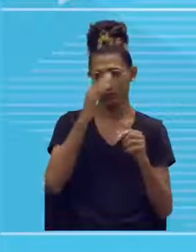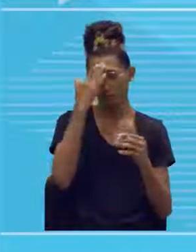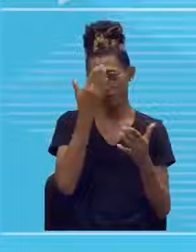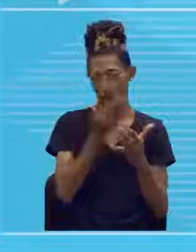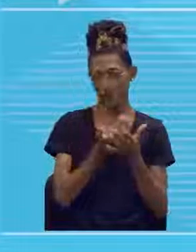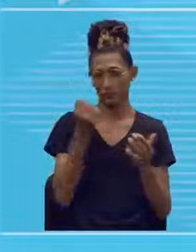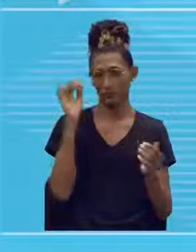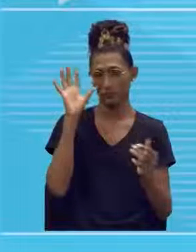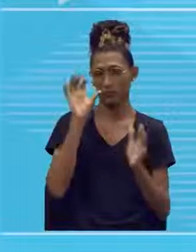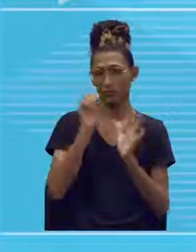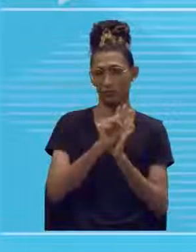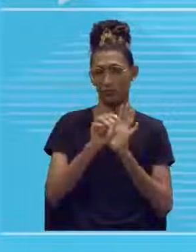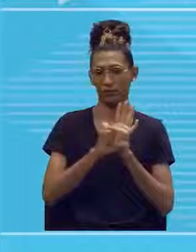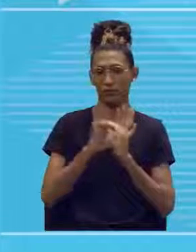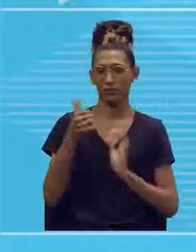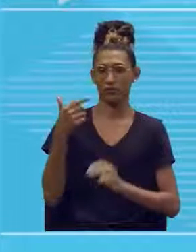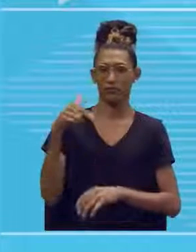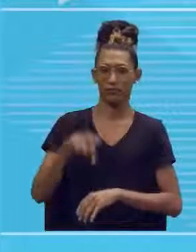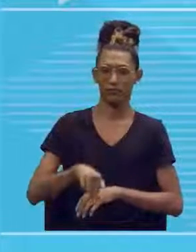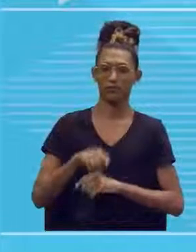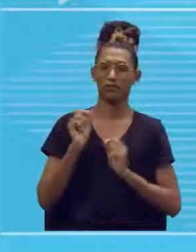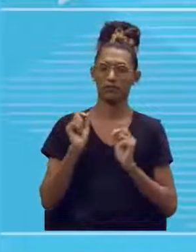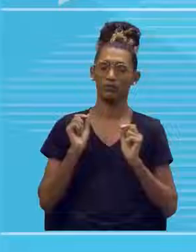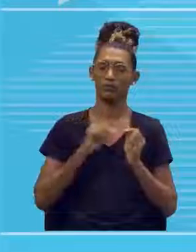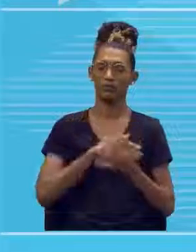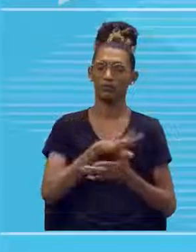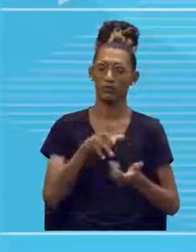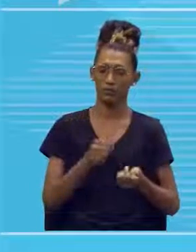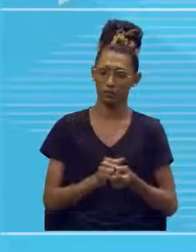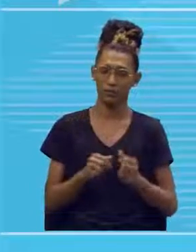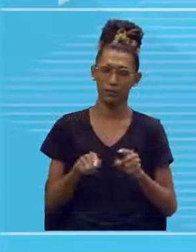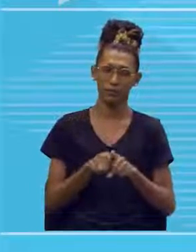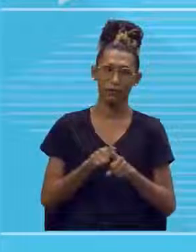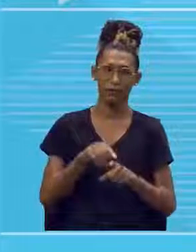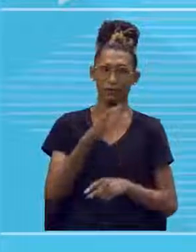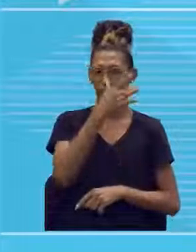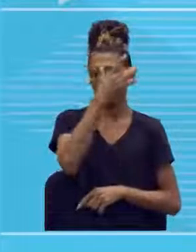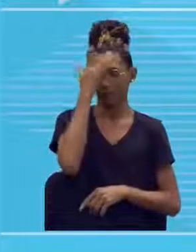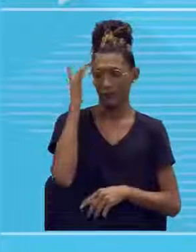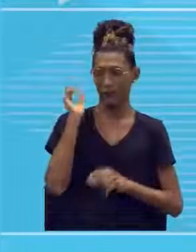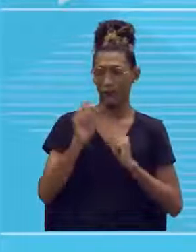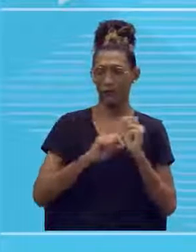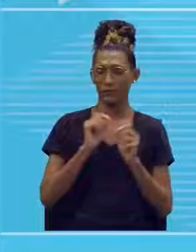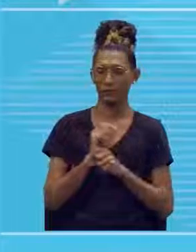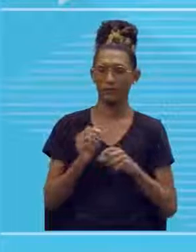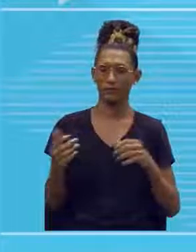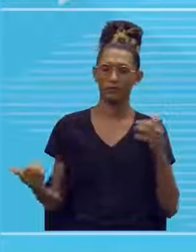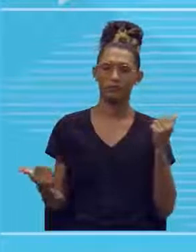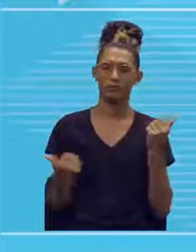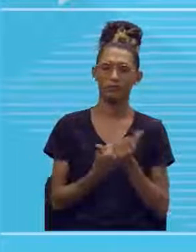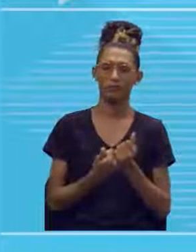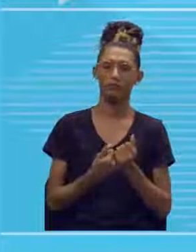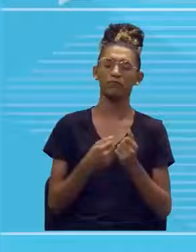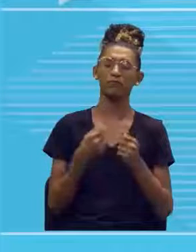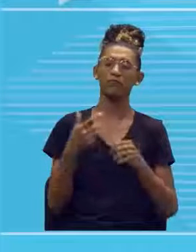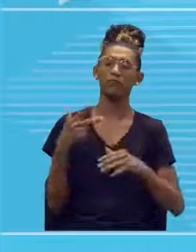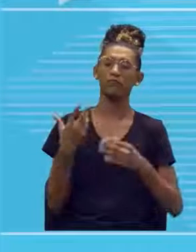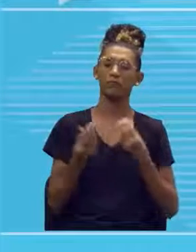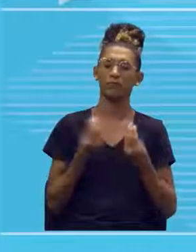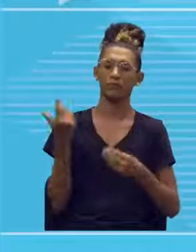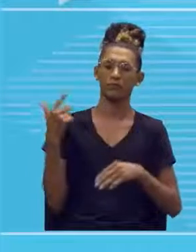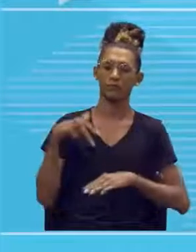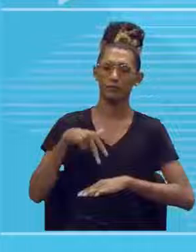17 que a terra EA humanidade estavam apoiadas nas costas de elefantes